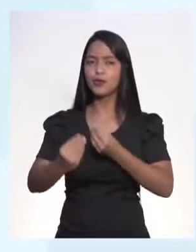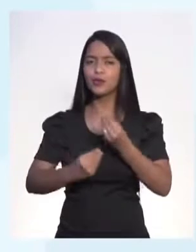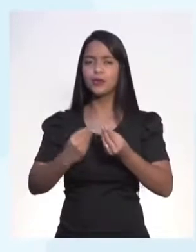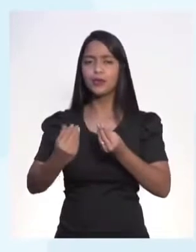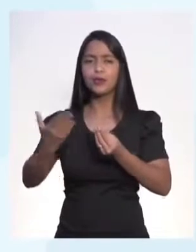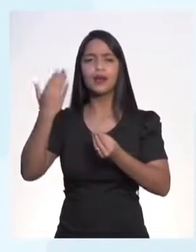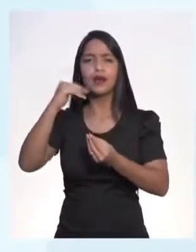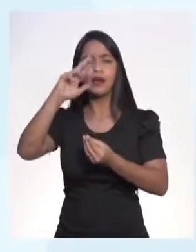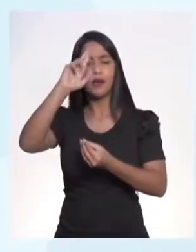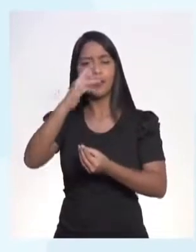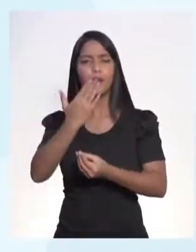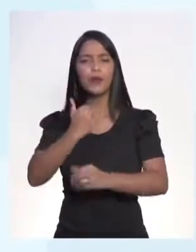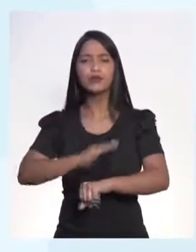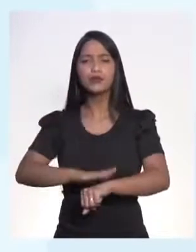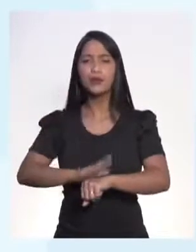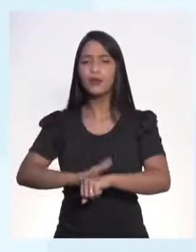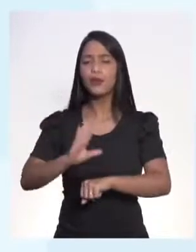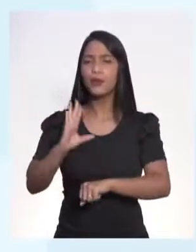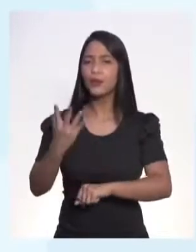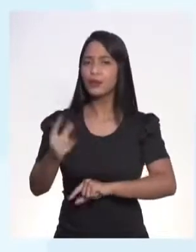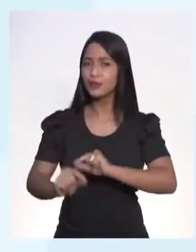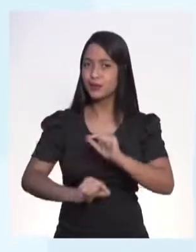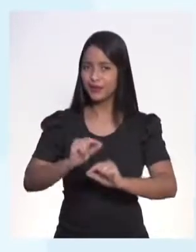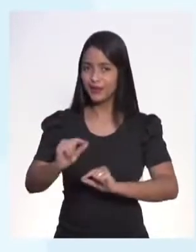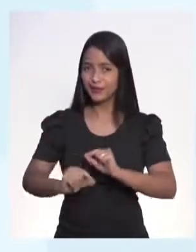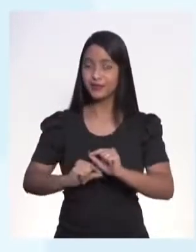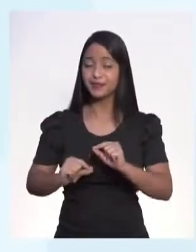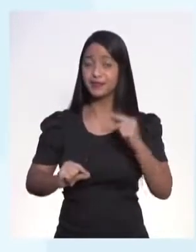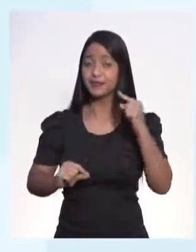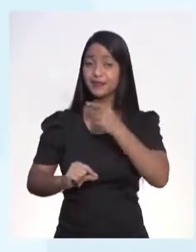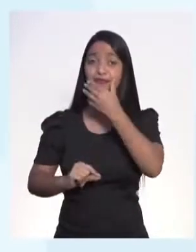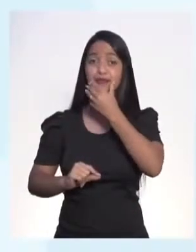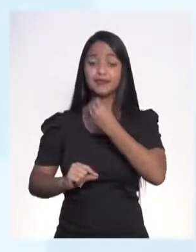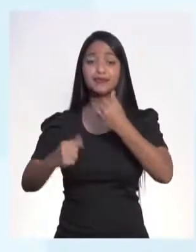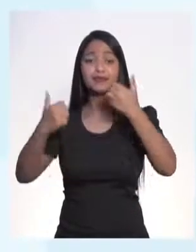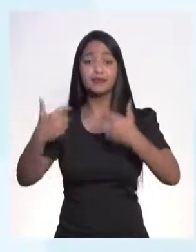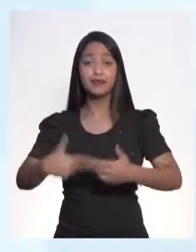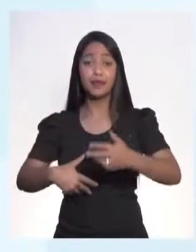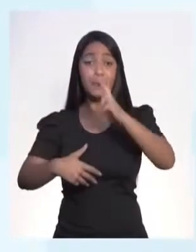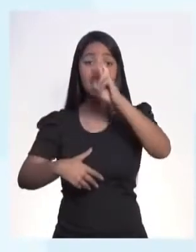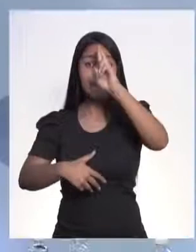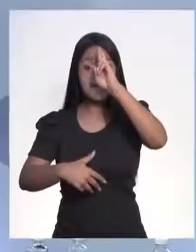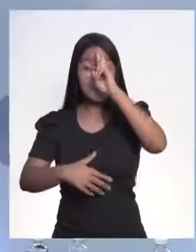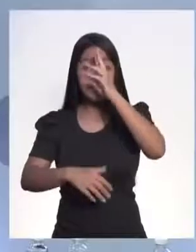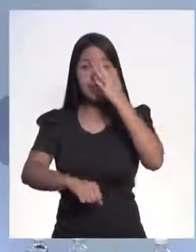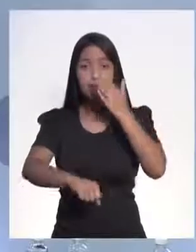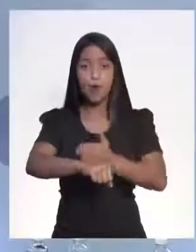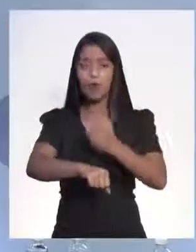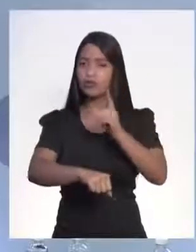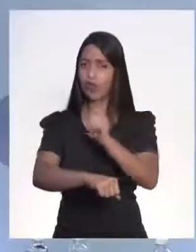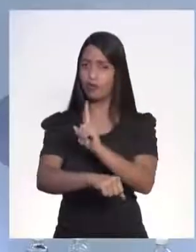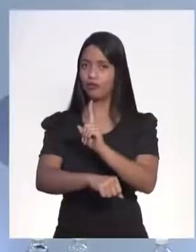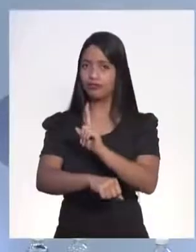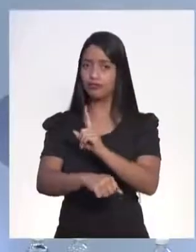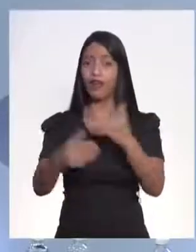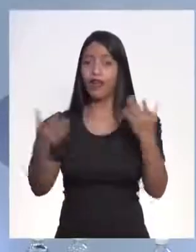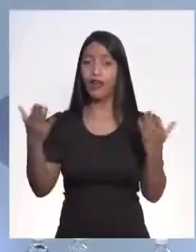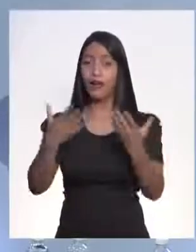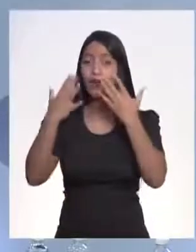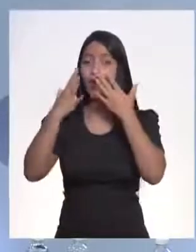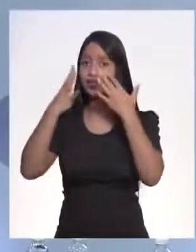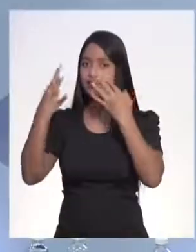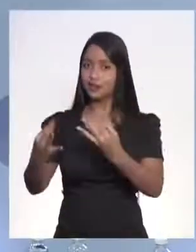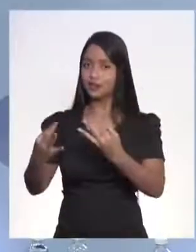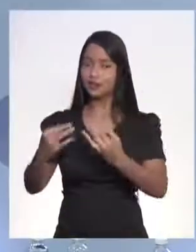acontecia num determinado tempo e ele não vai falar sobre o meio-dia em ponto sobre o almoço pontual presta